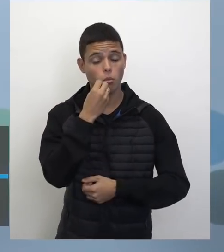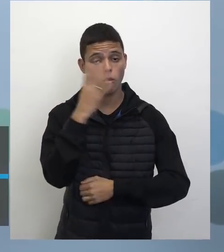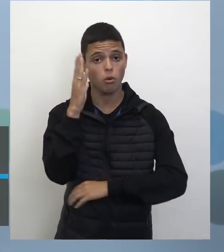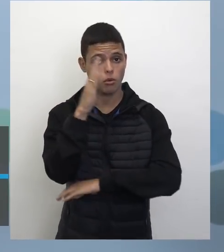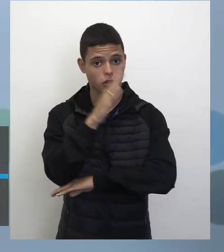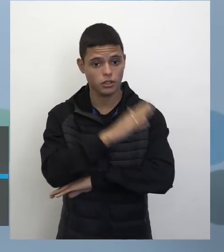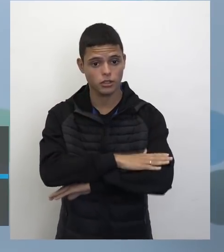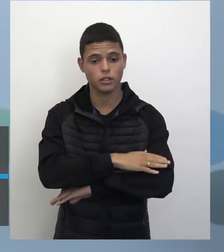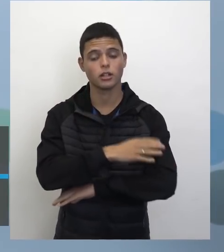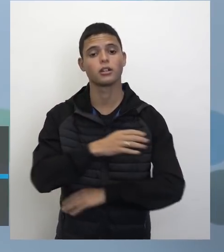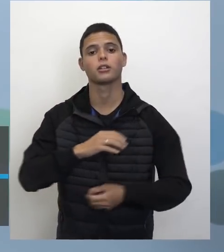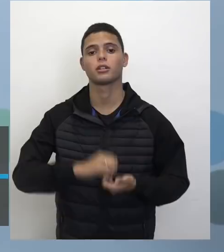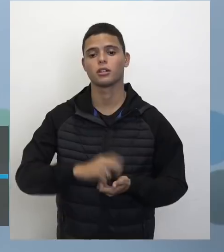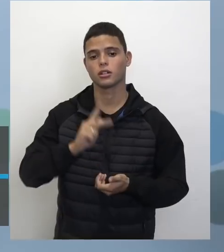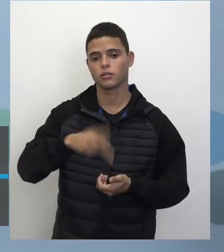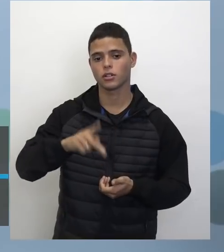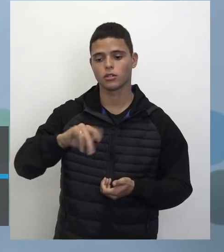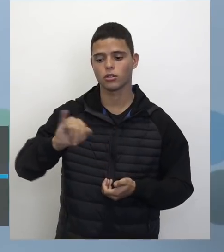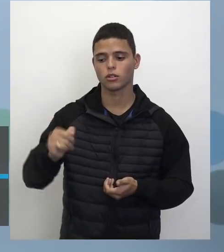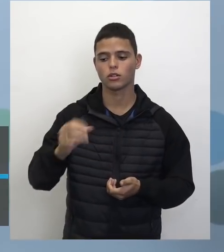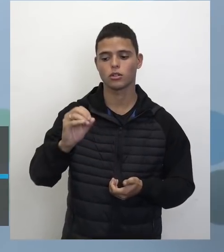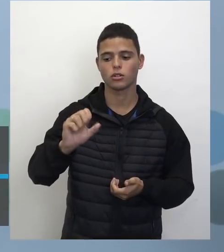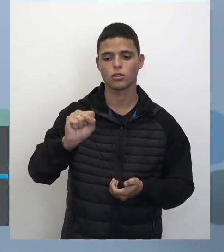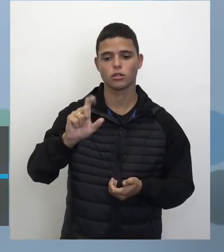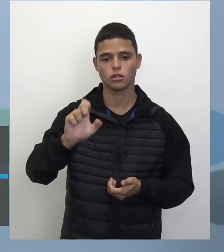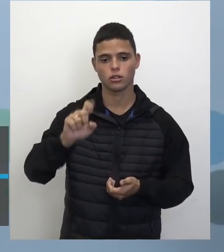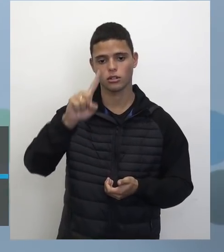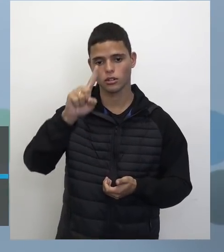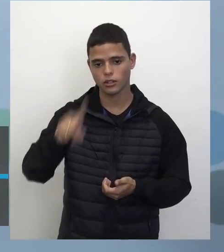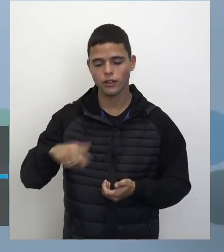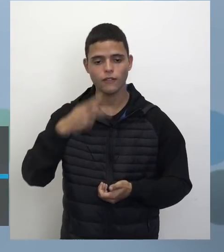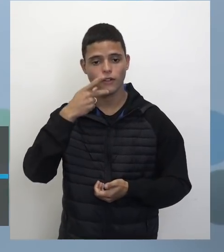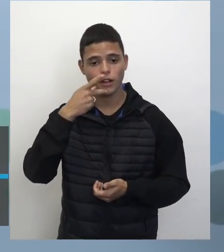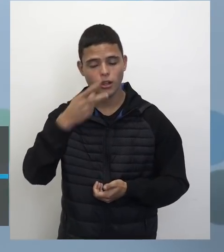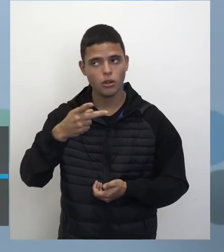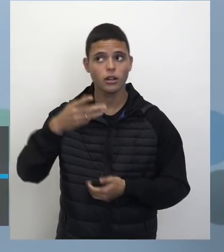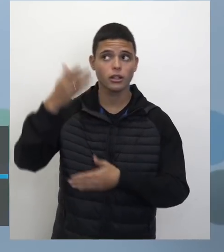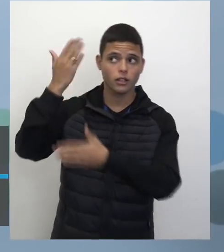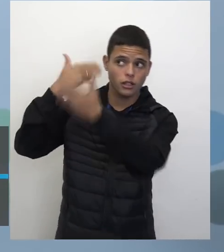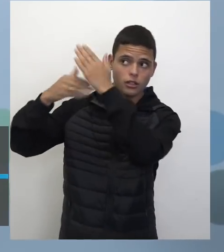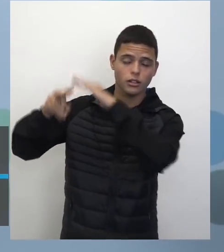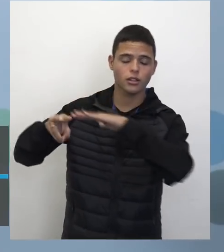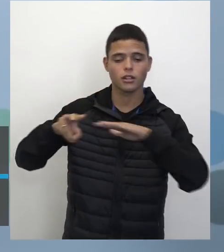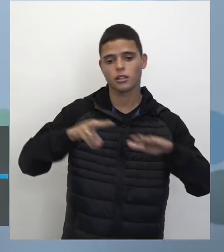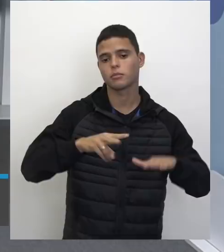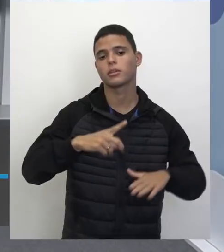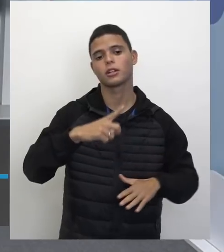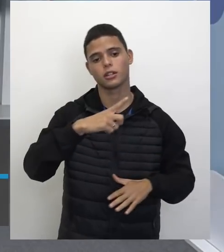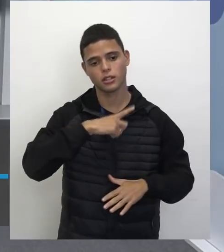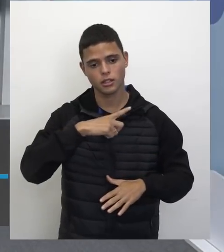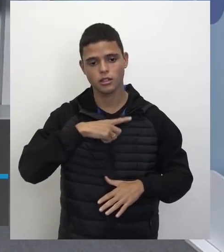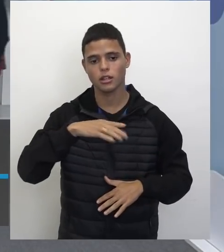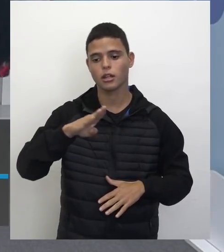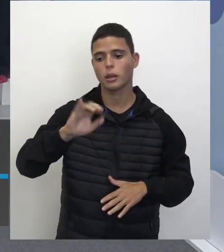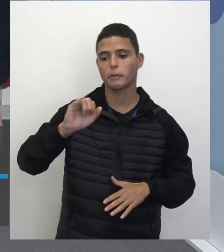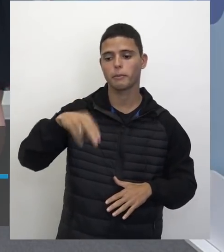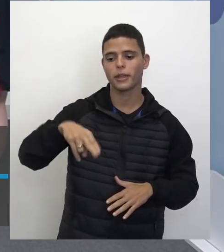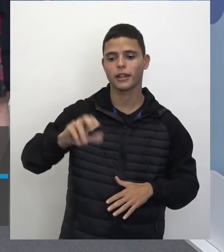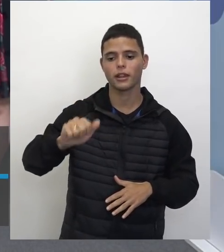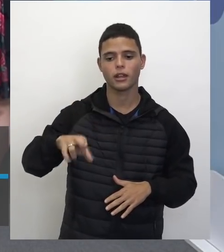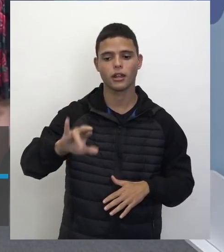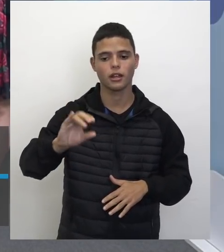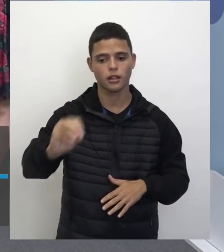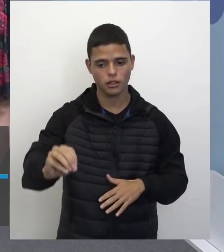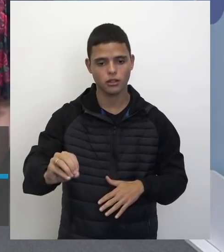Boa tarde. O professor José lembrou que teve binário semanas atrás. Isso aí. Mas eu acho que a do binário não foi pra